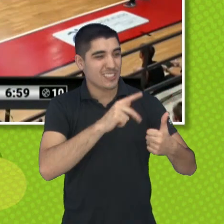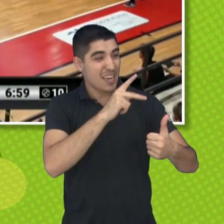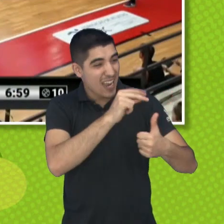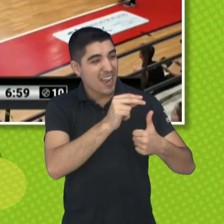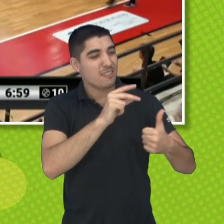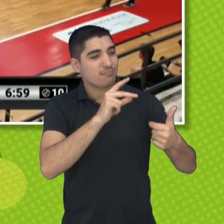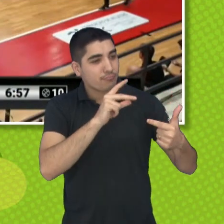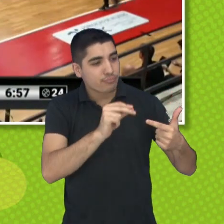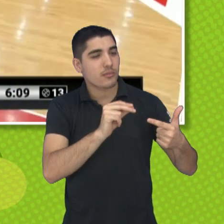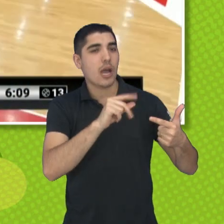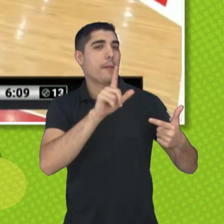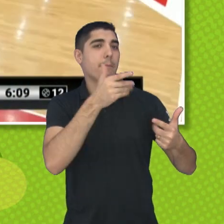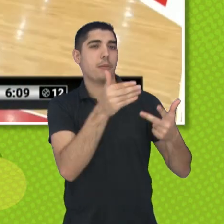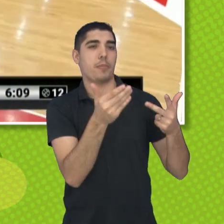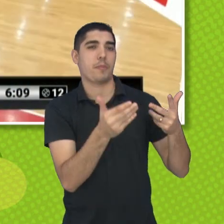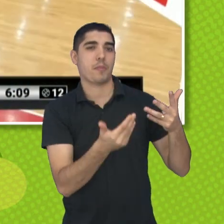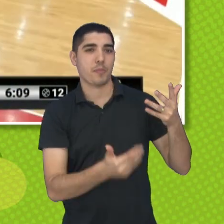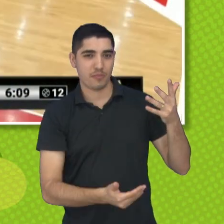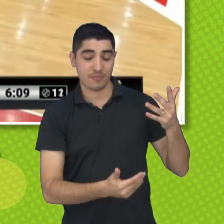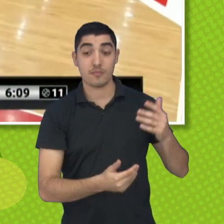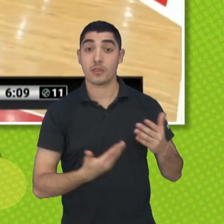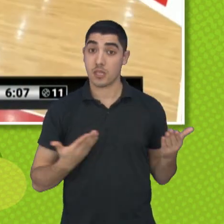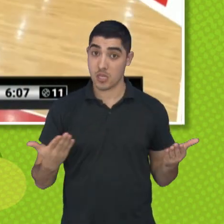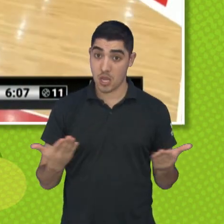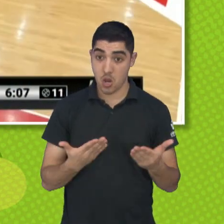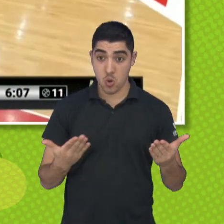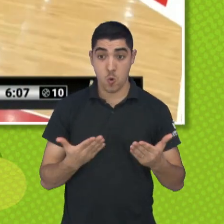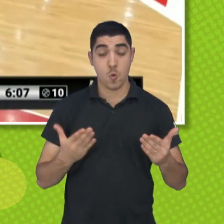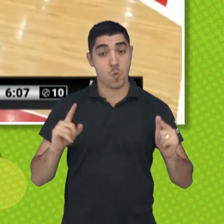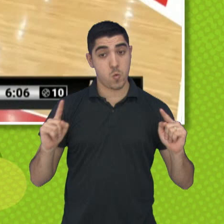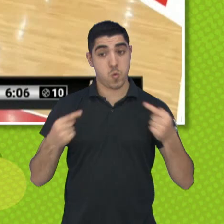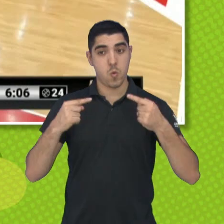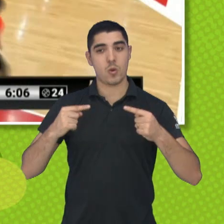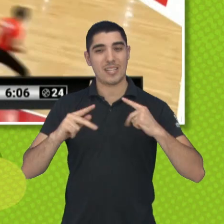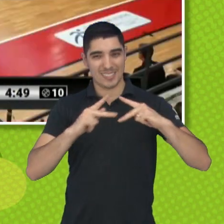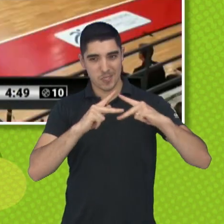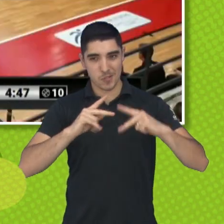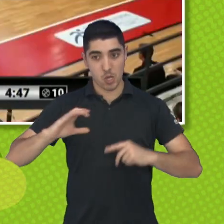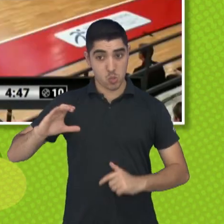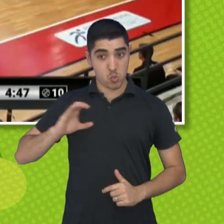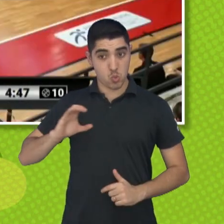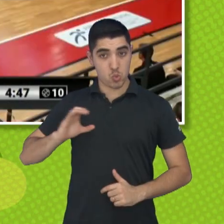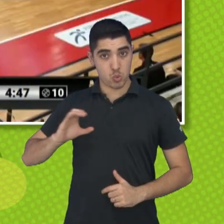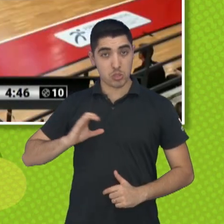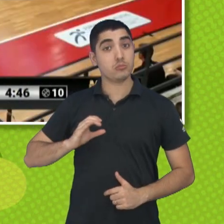vinha a baixa, né? Então, esse jogo contra o Corinthians, lembrando que São José e Corinthians fizeram bons jogos no